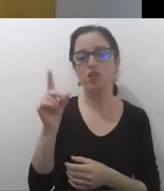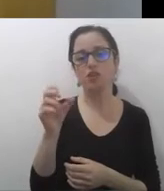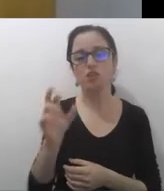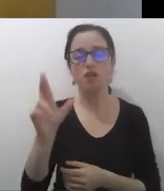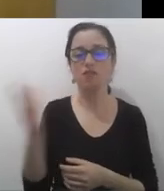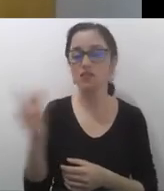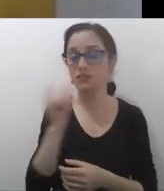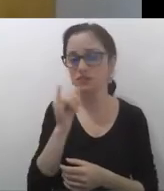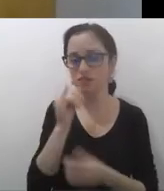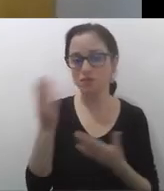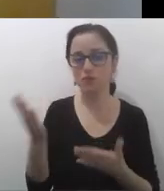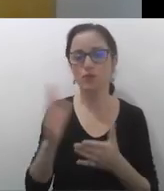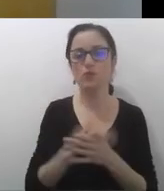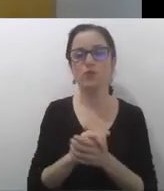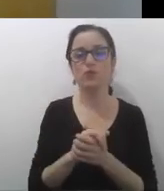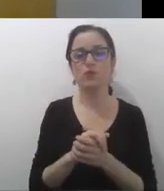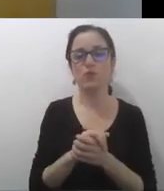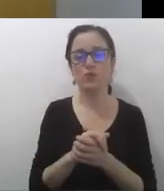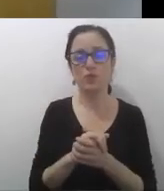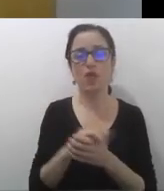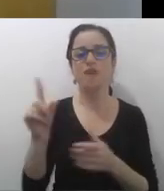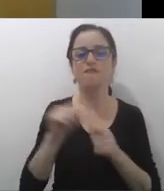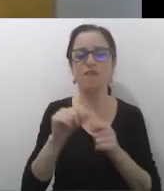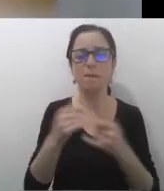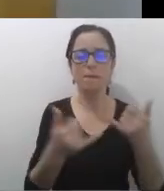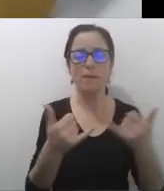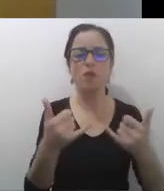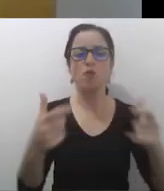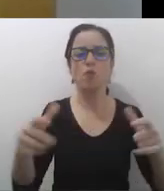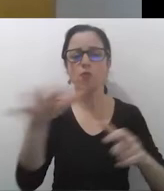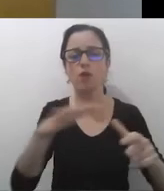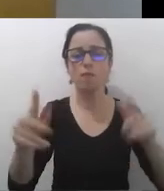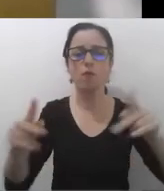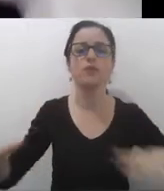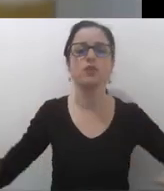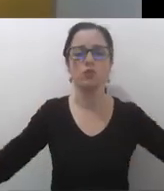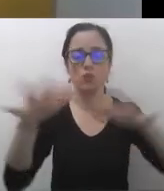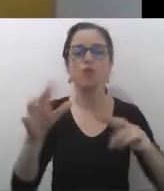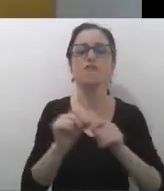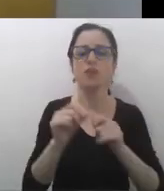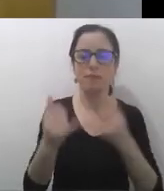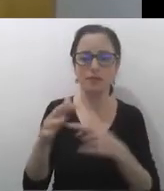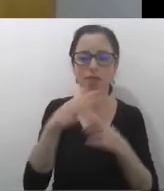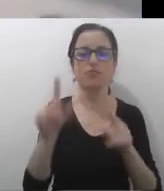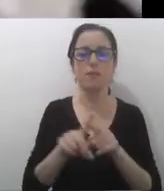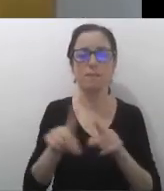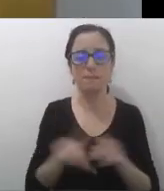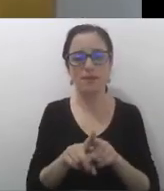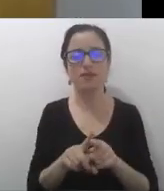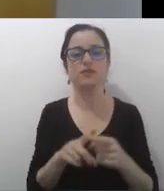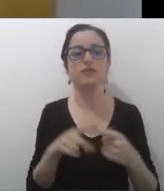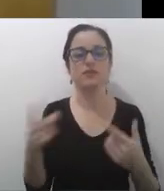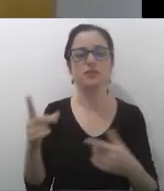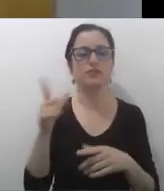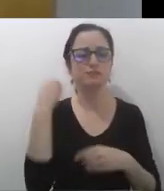o Valdemar Cordeiro, que fez? Ele fez brinquedos públicos, fez parques, quer dizer.